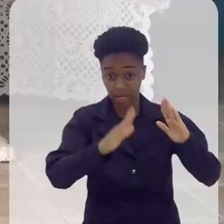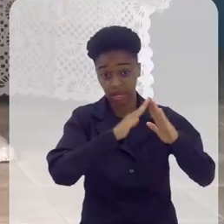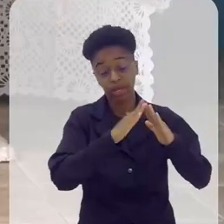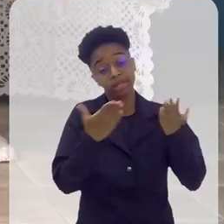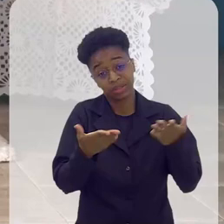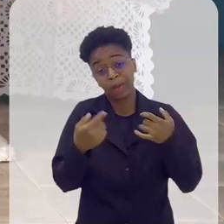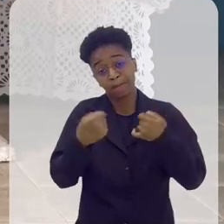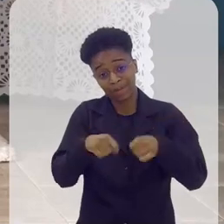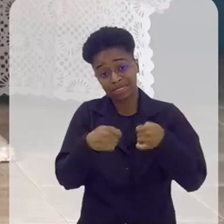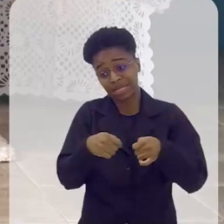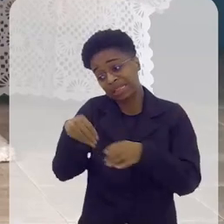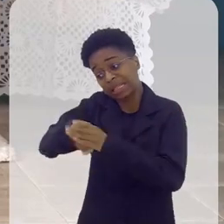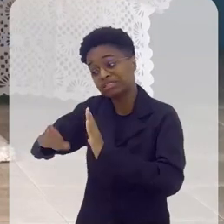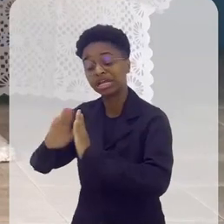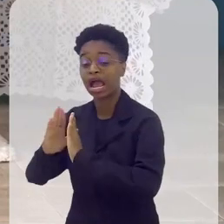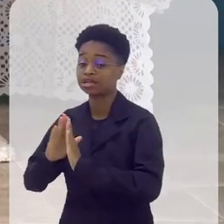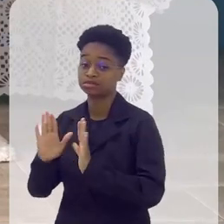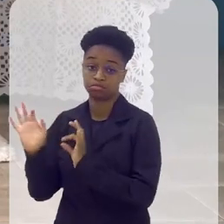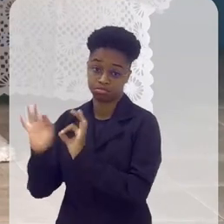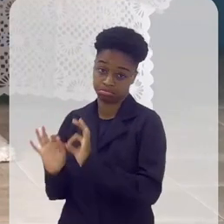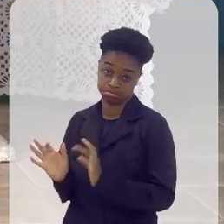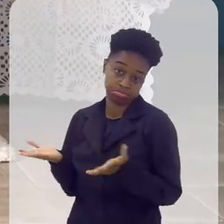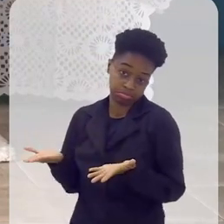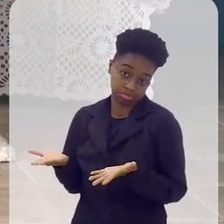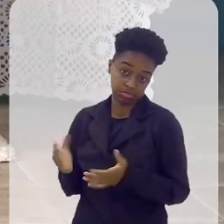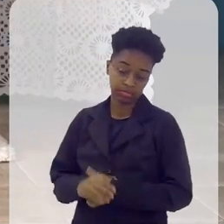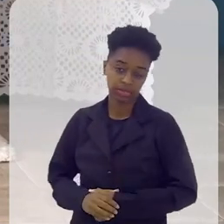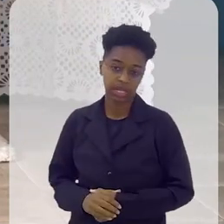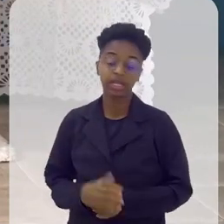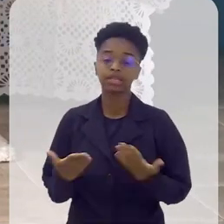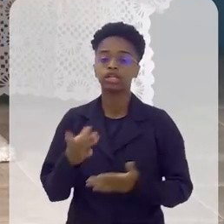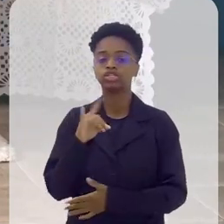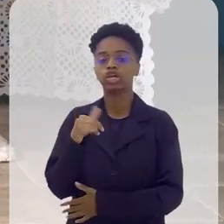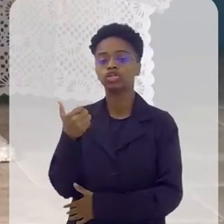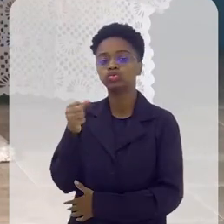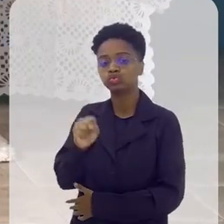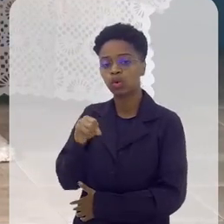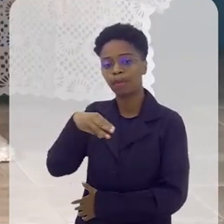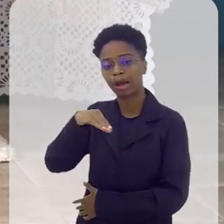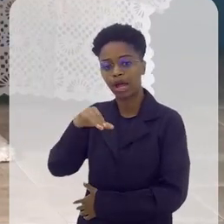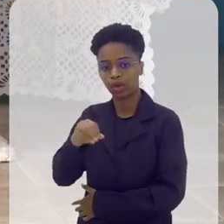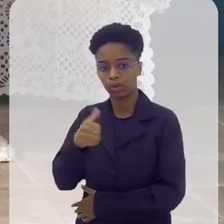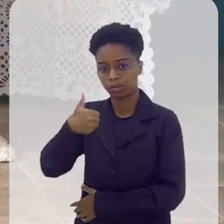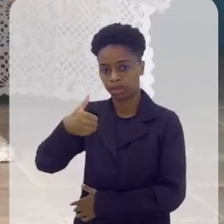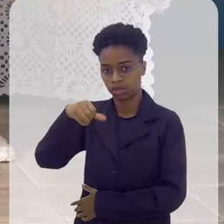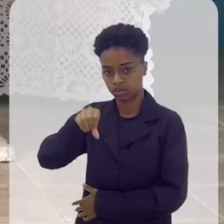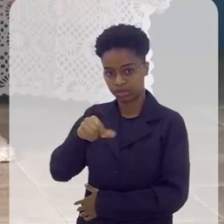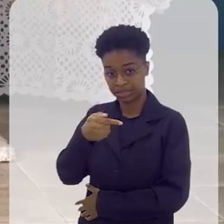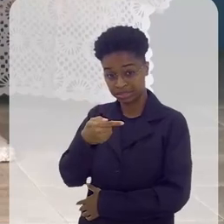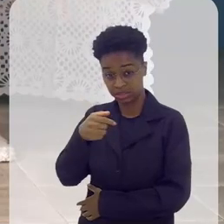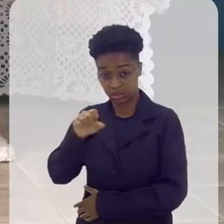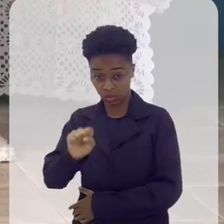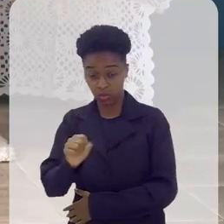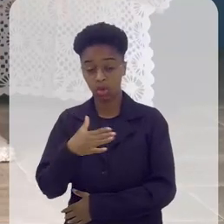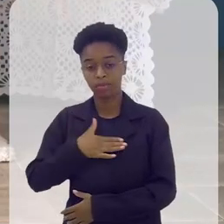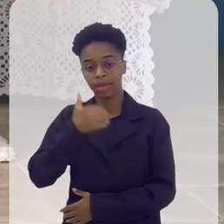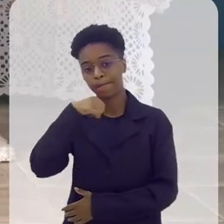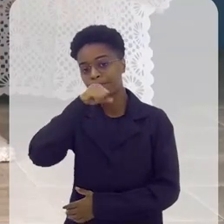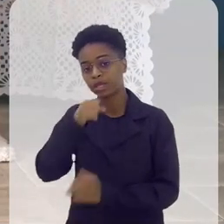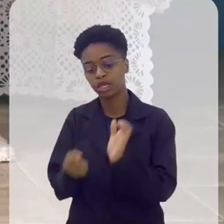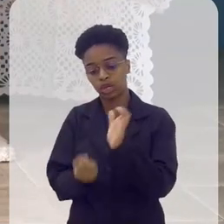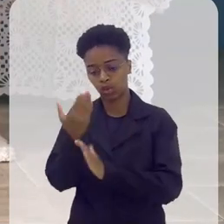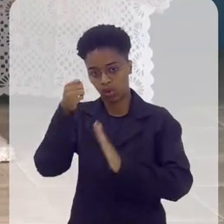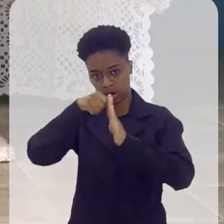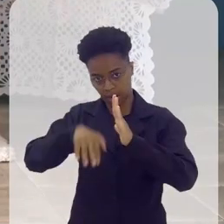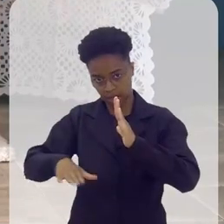então você bota um terreiro para mim dentro da sua casa. E no dia 18 de maio de 78, ela funda um terreiro para